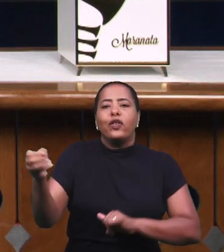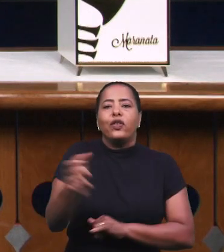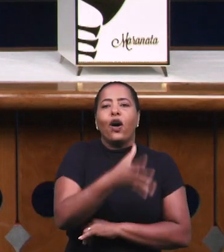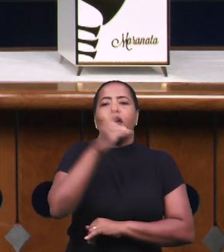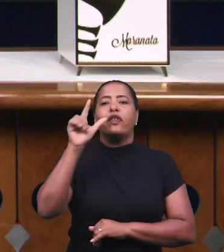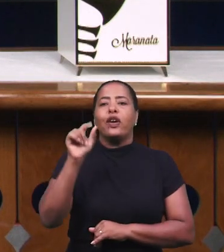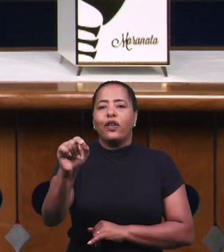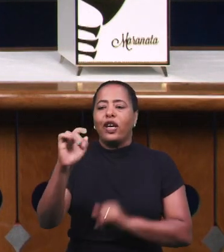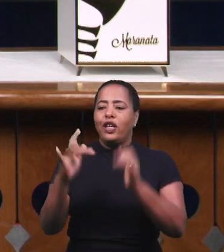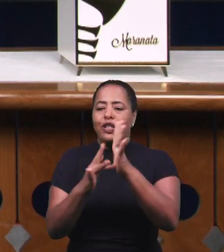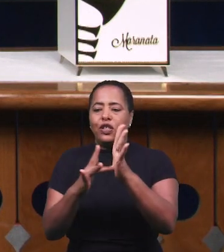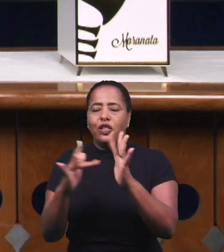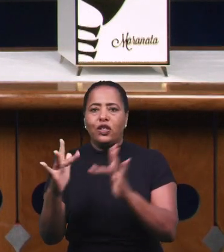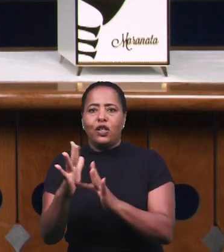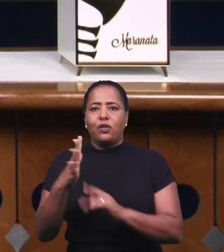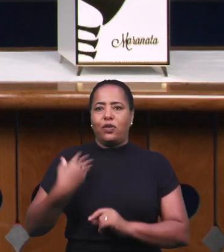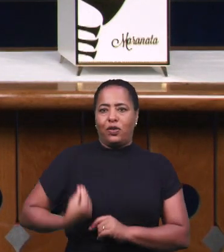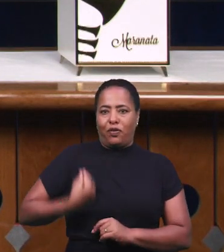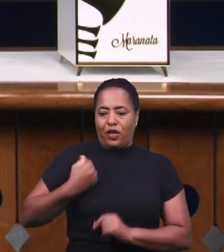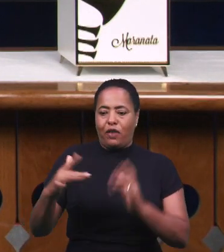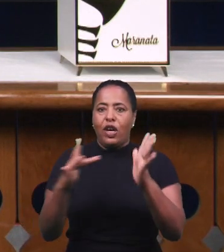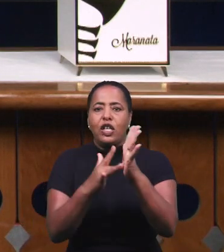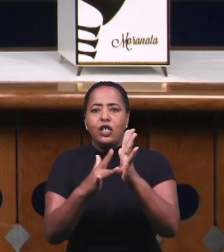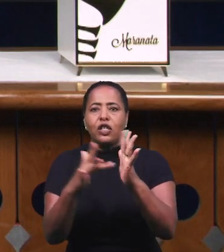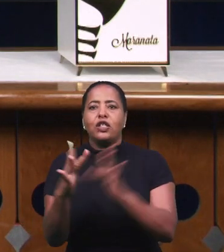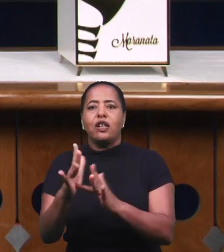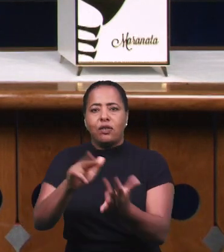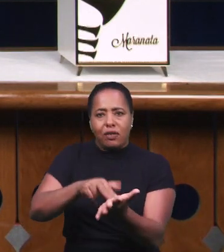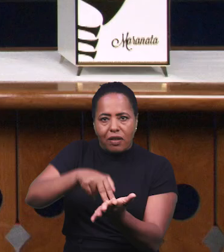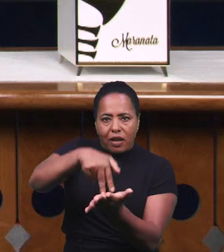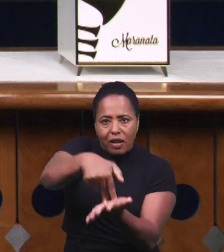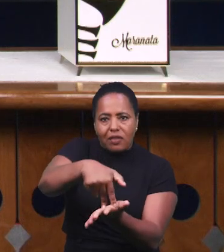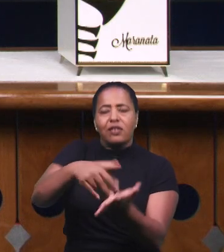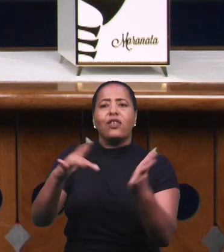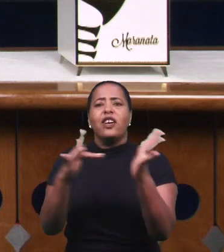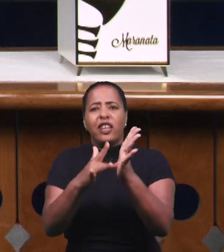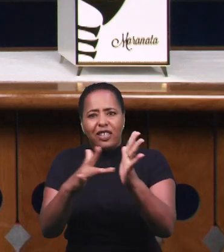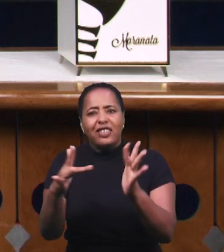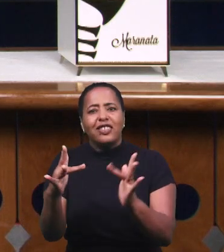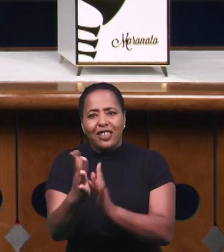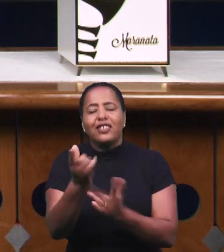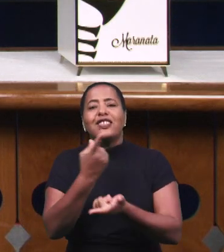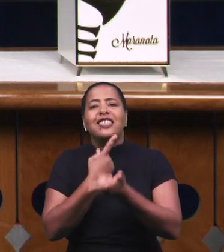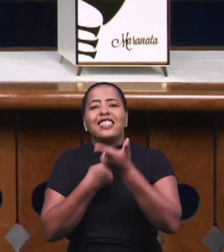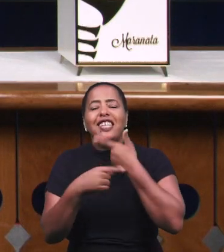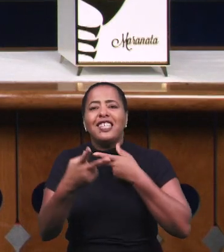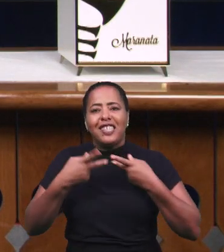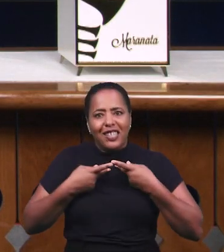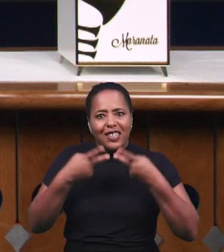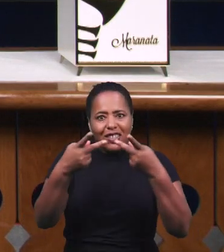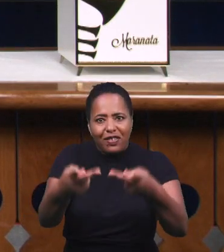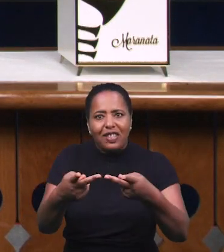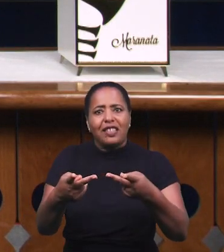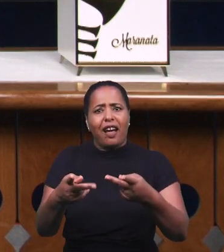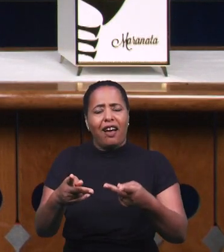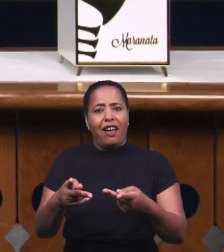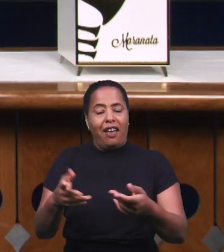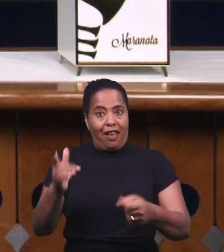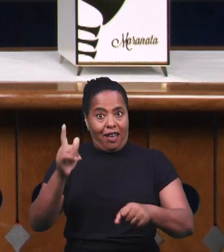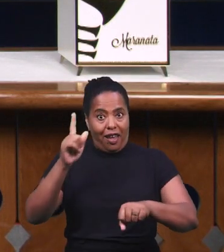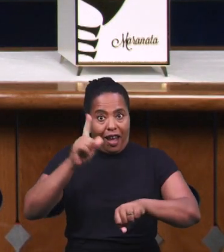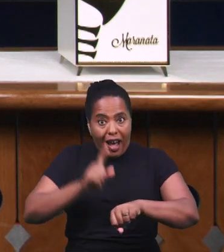Ele ressuscitou, Ele quer se revelar. Agora mesmo Ele pode te batizar com o Espírito Santo